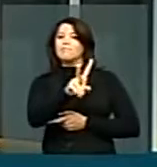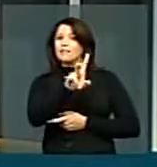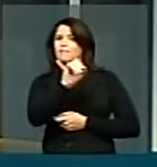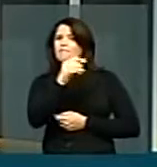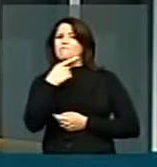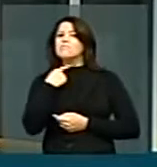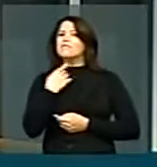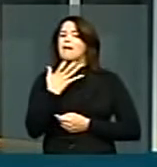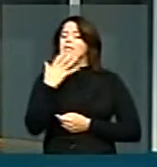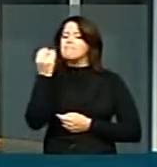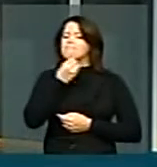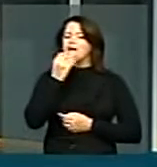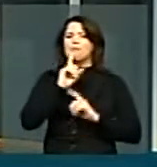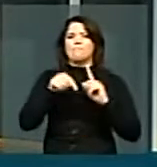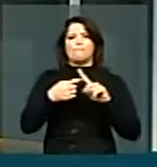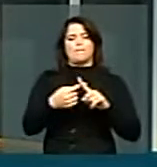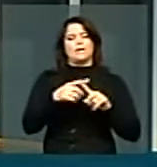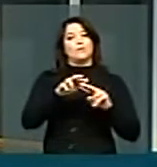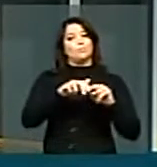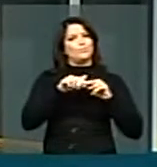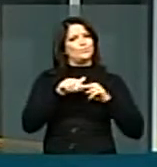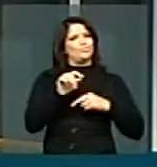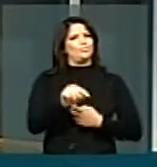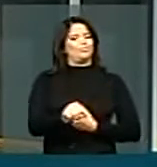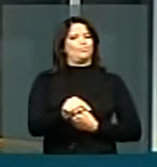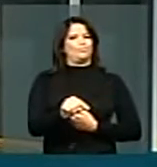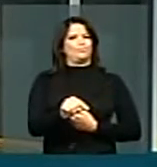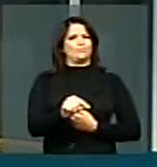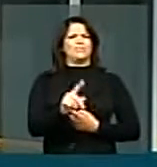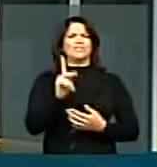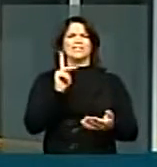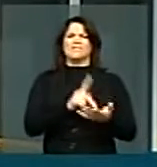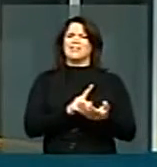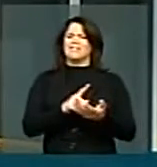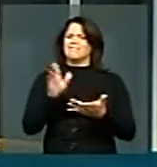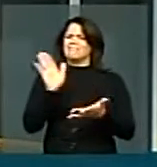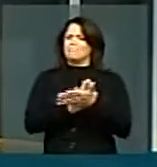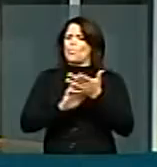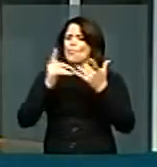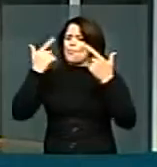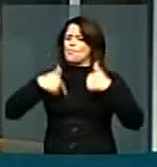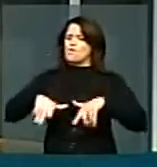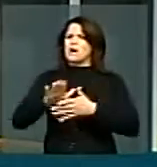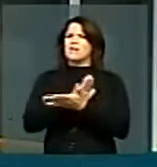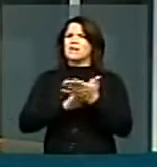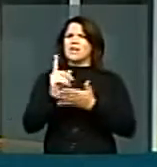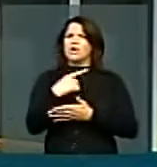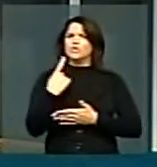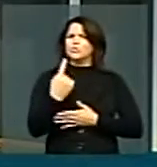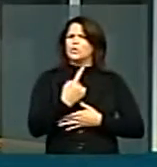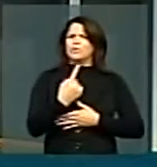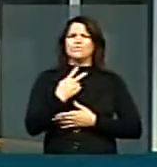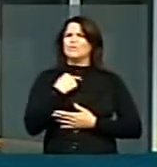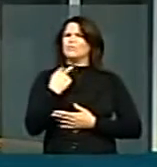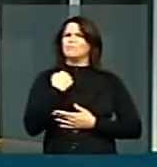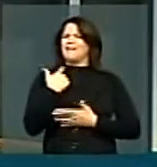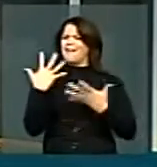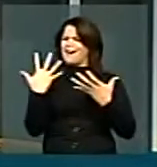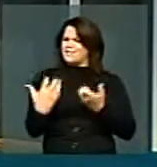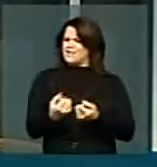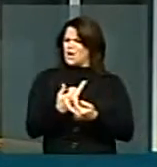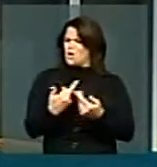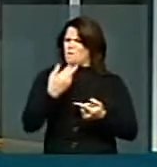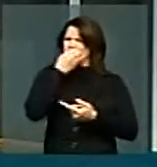Brasil. E isso é algo que nenhum de nós pode tolerar como algo